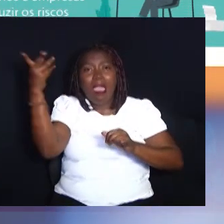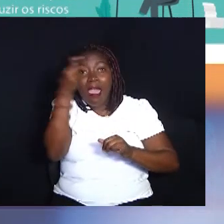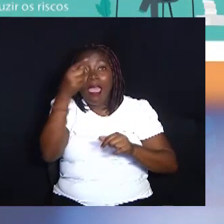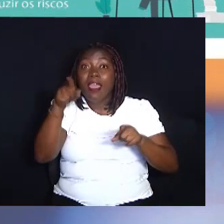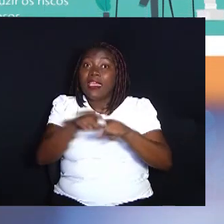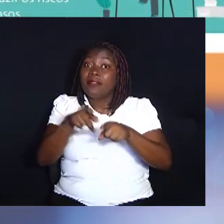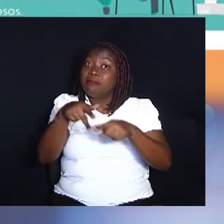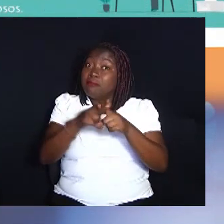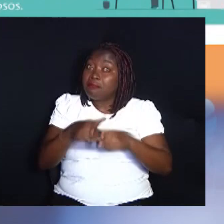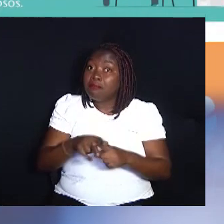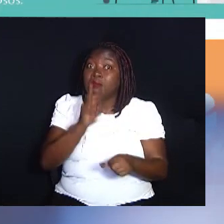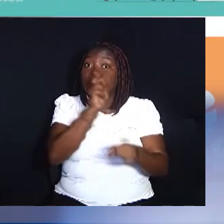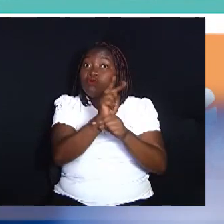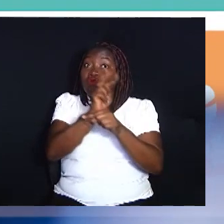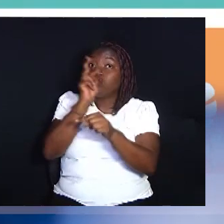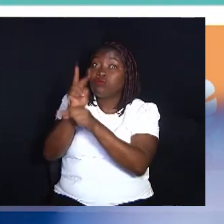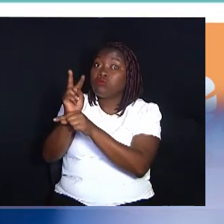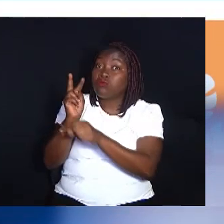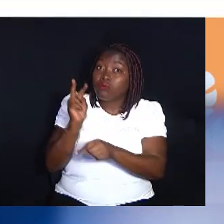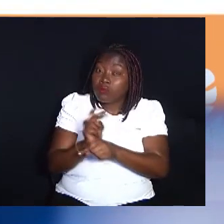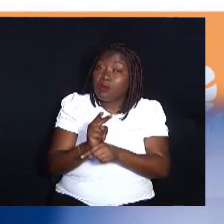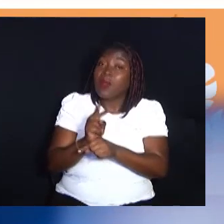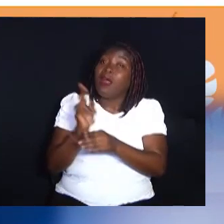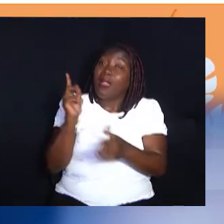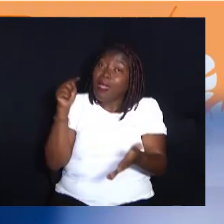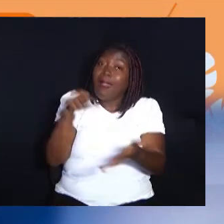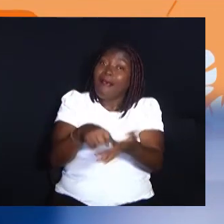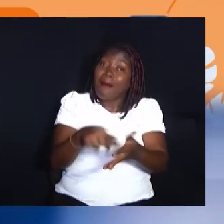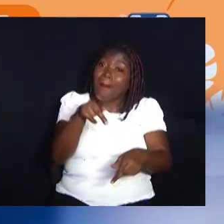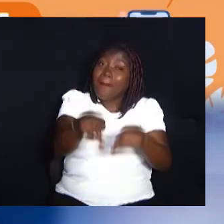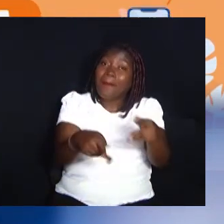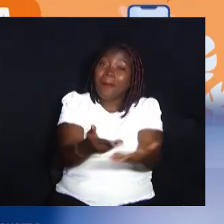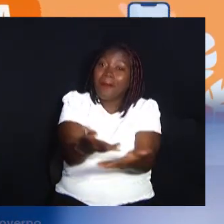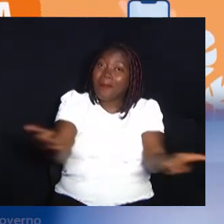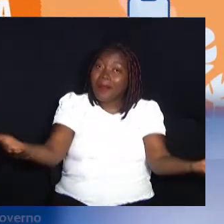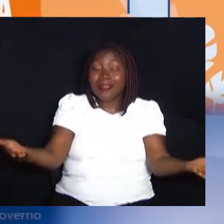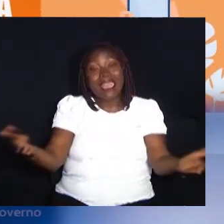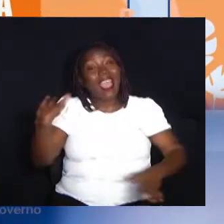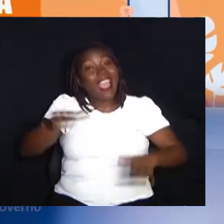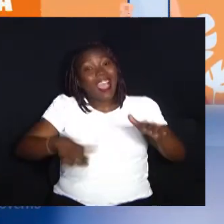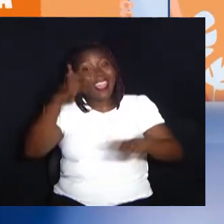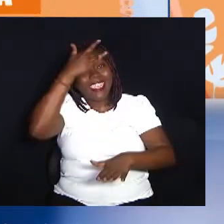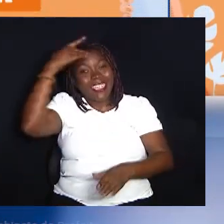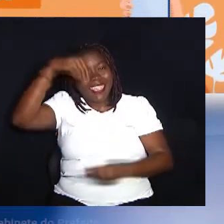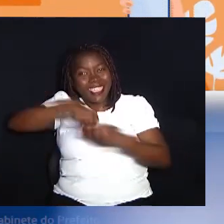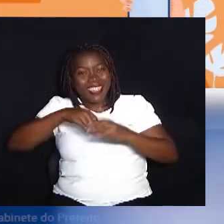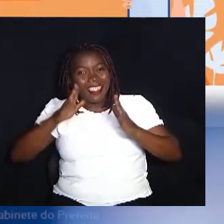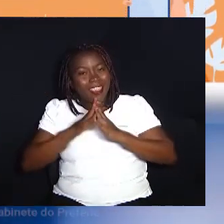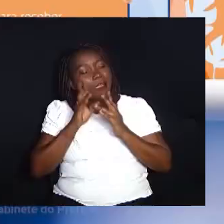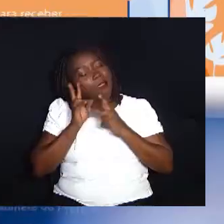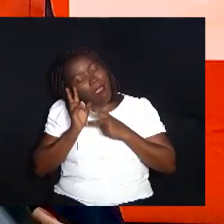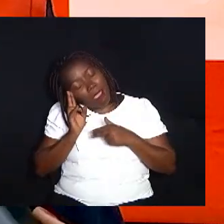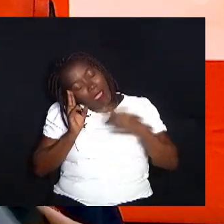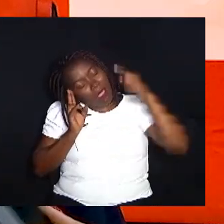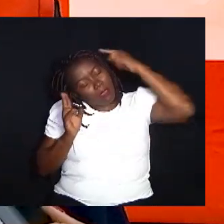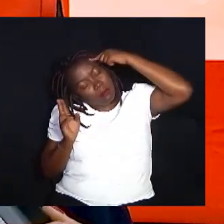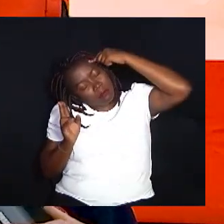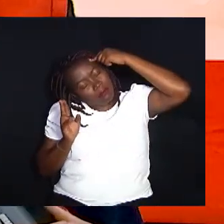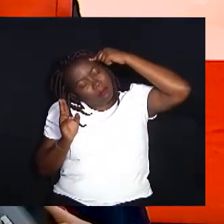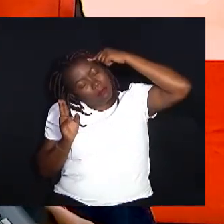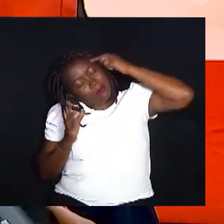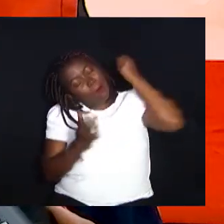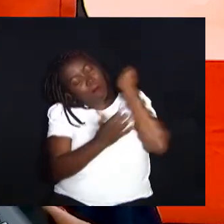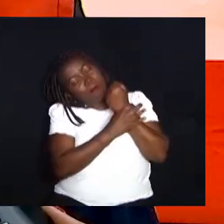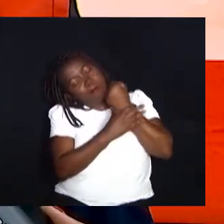alertas informações sobre o clima e ferramentas de monitoramento ao alcance da população então às vezes as